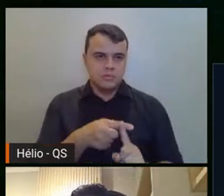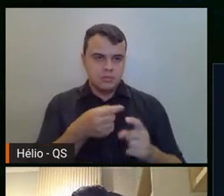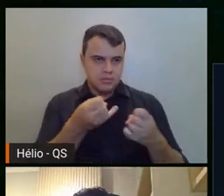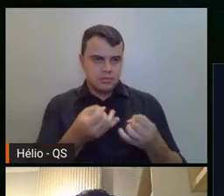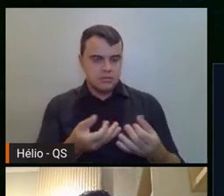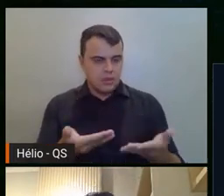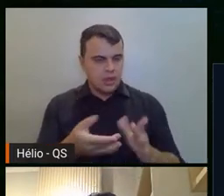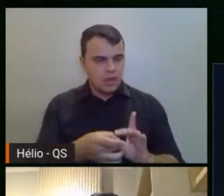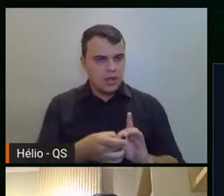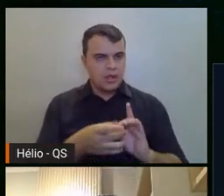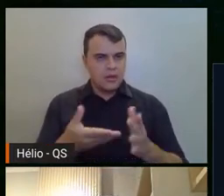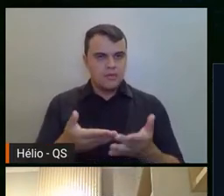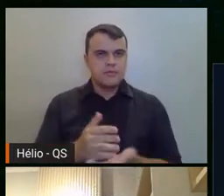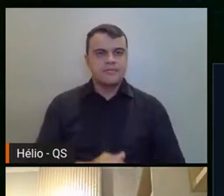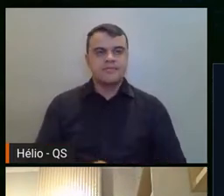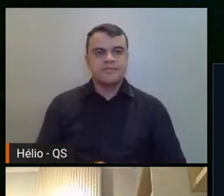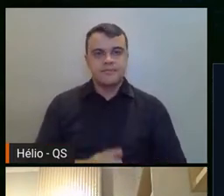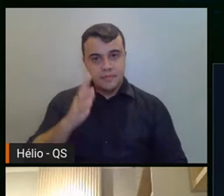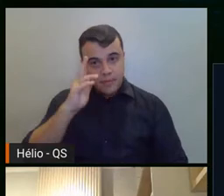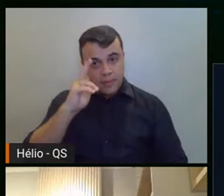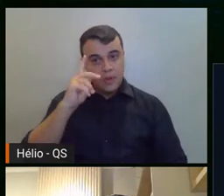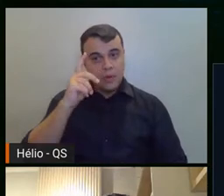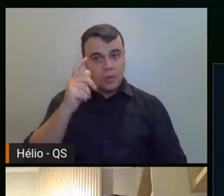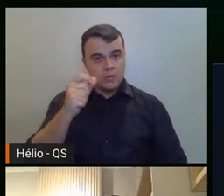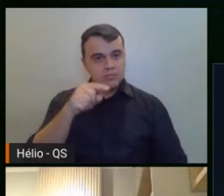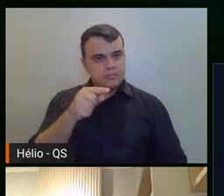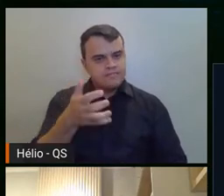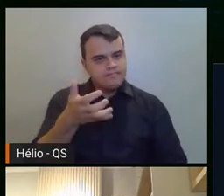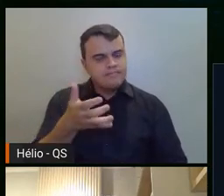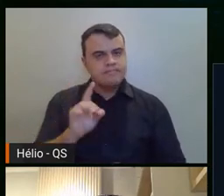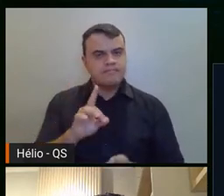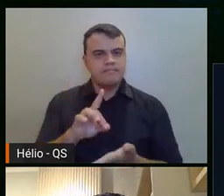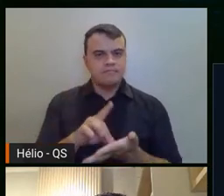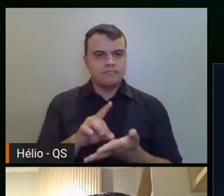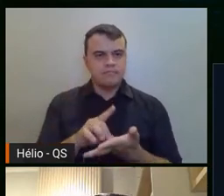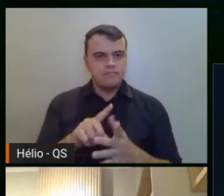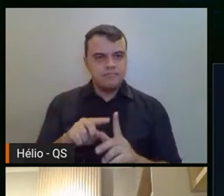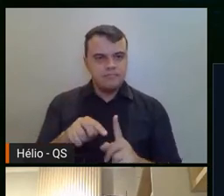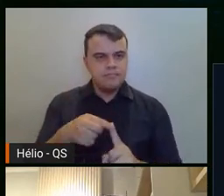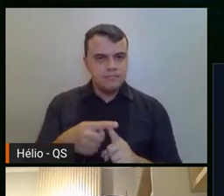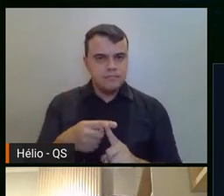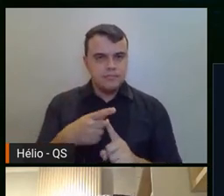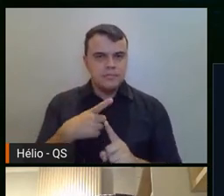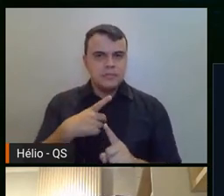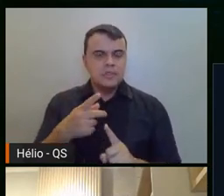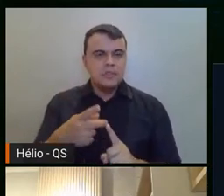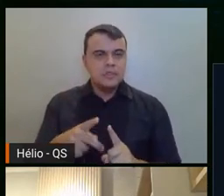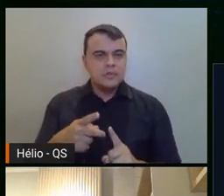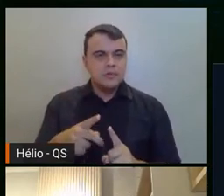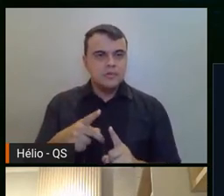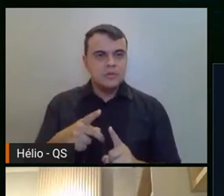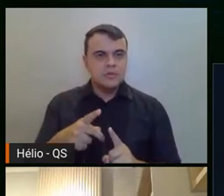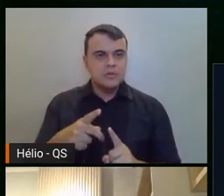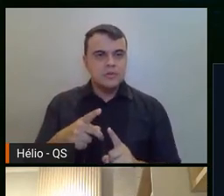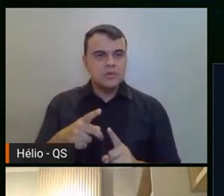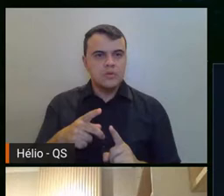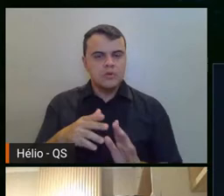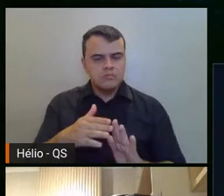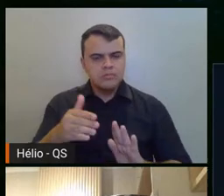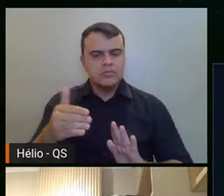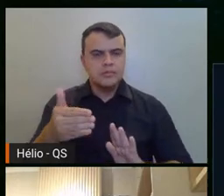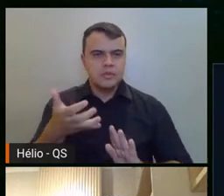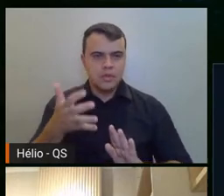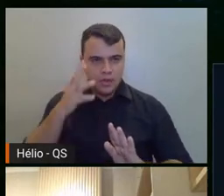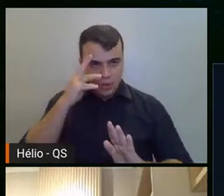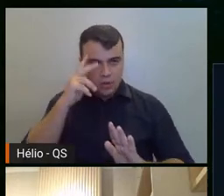fiquem à vontade aí mas acho que se você quiser ter aumentar o teu né eu tô atração ali Acho